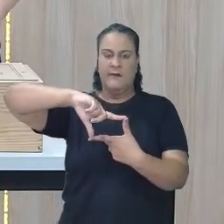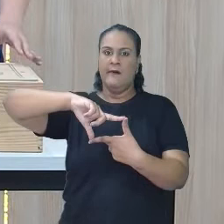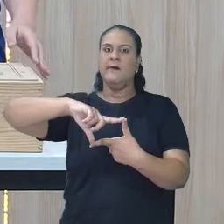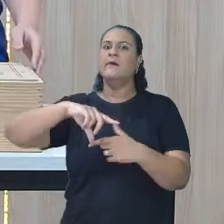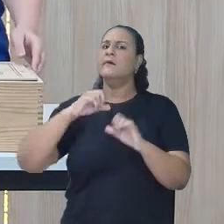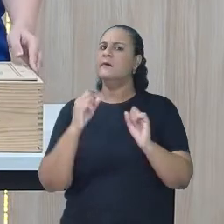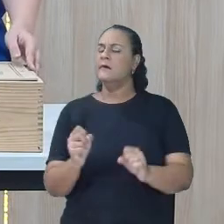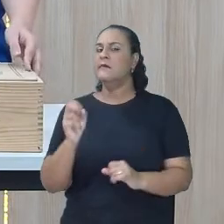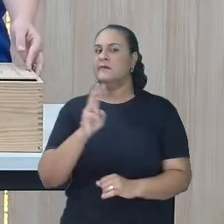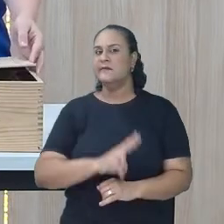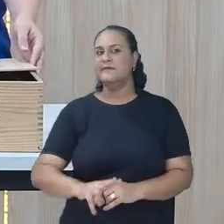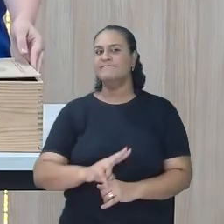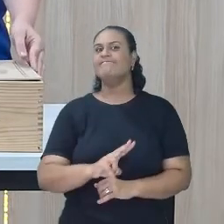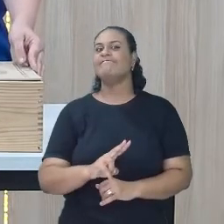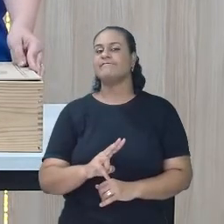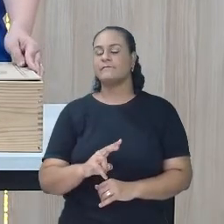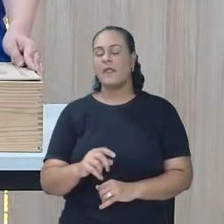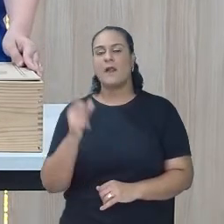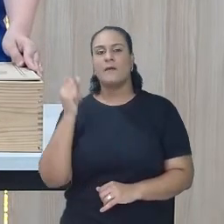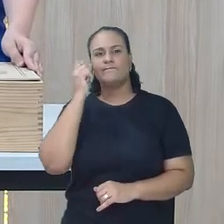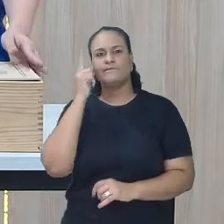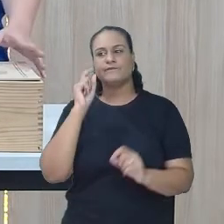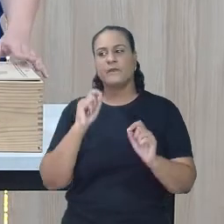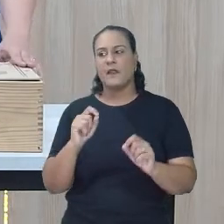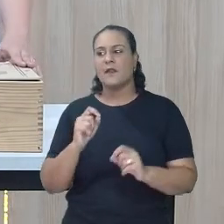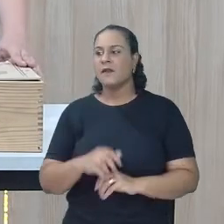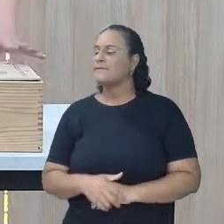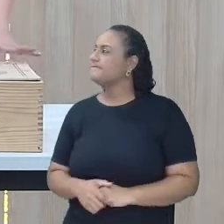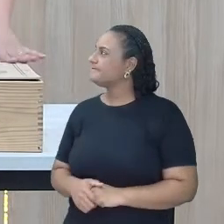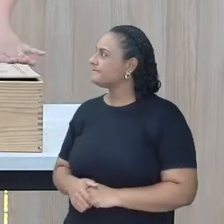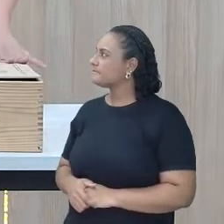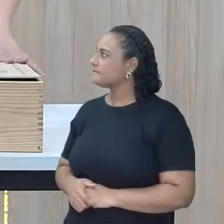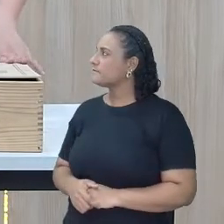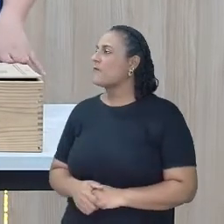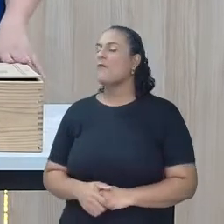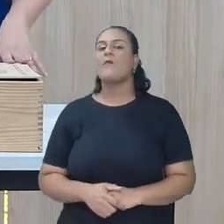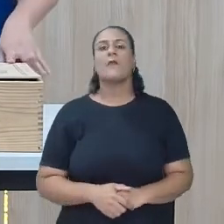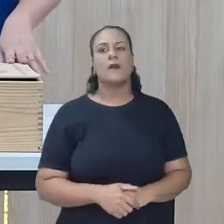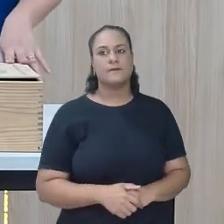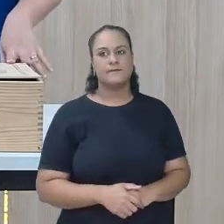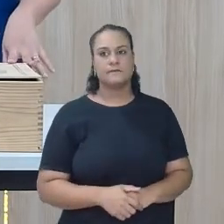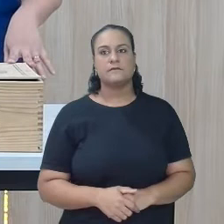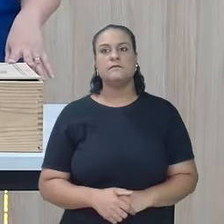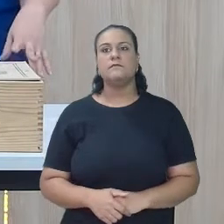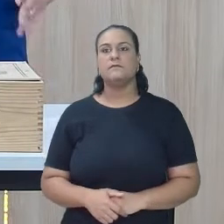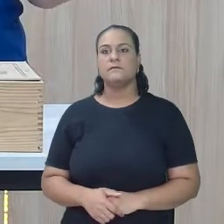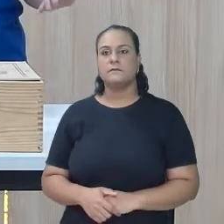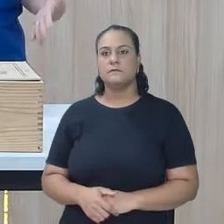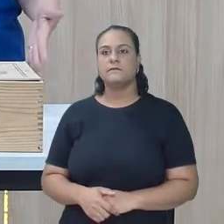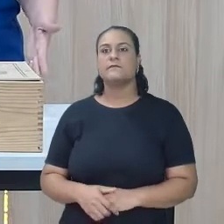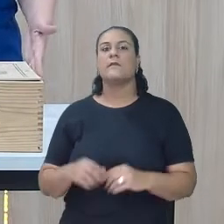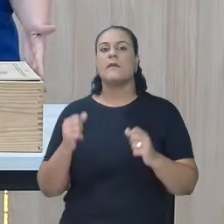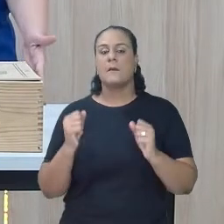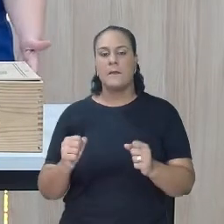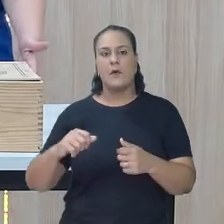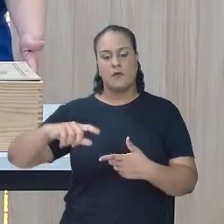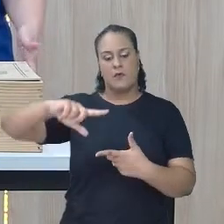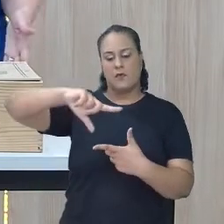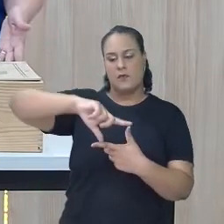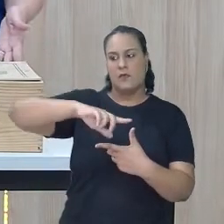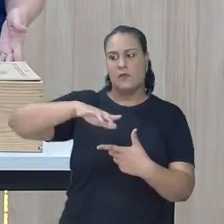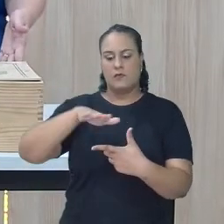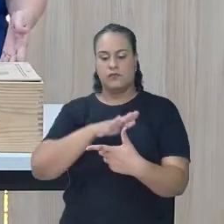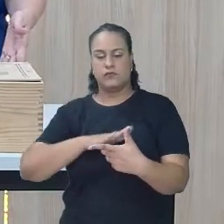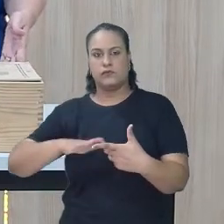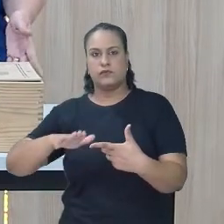pode utilizar já a ideia da superfície. Deixa eu deixar aqui bem direitinho. A gente pode usar a ideia da superfície relacionando aqui cada uma das